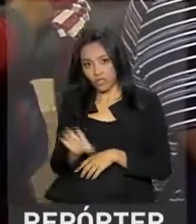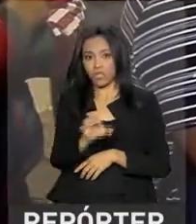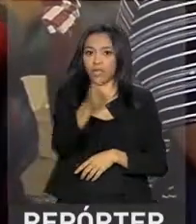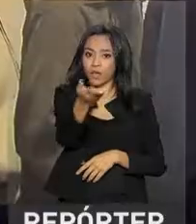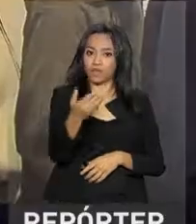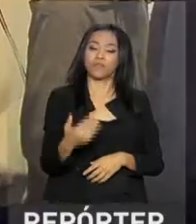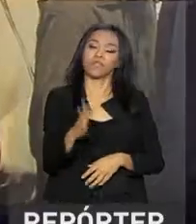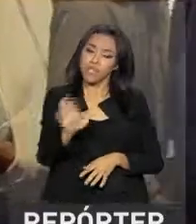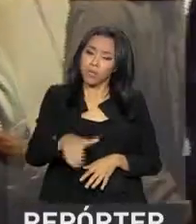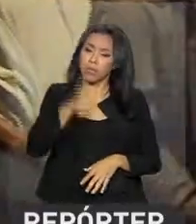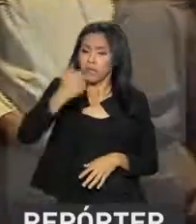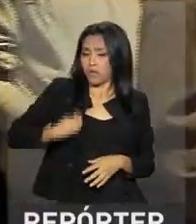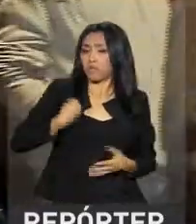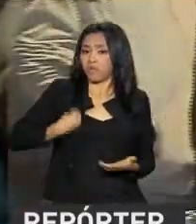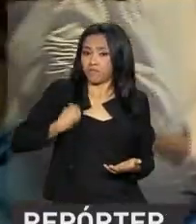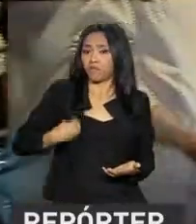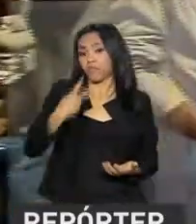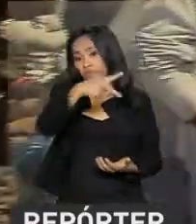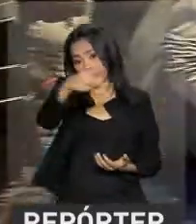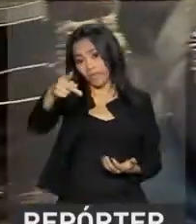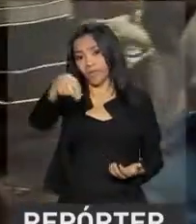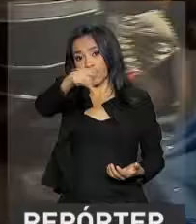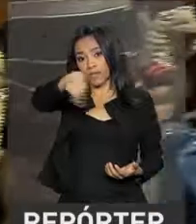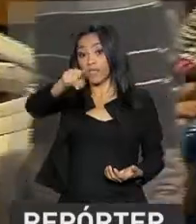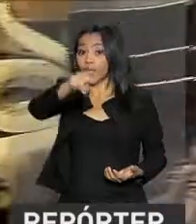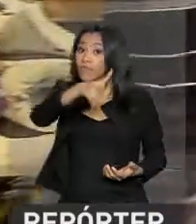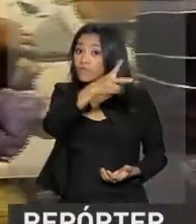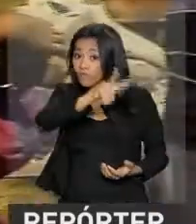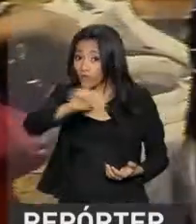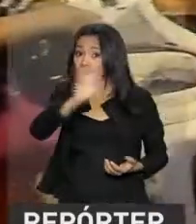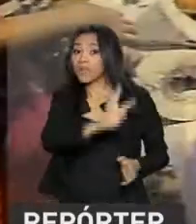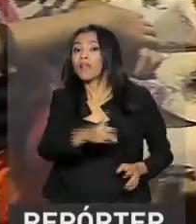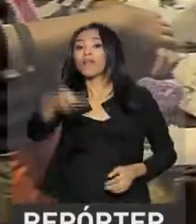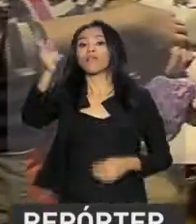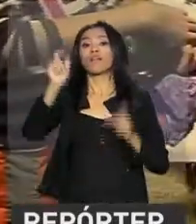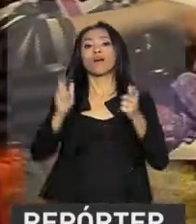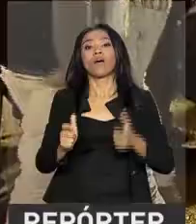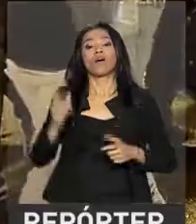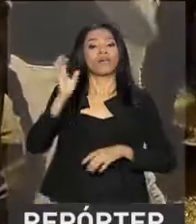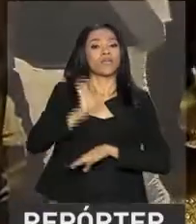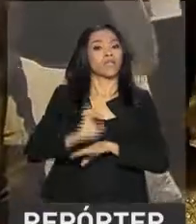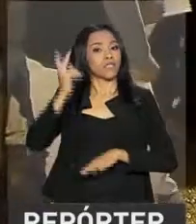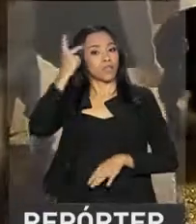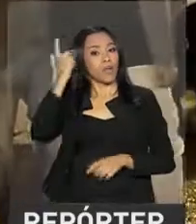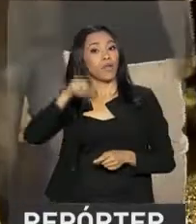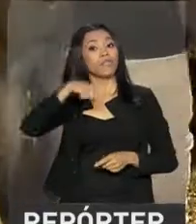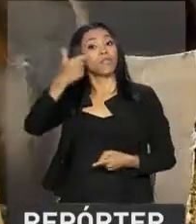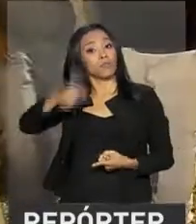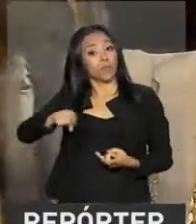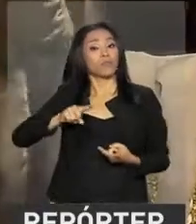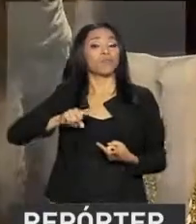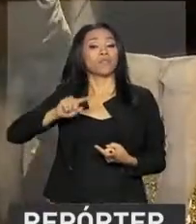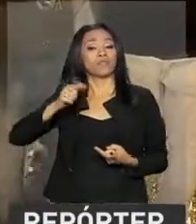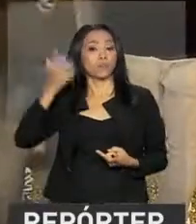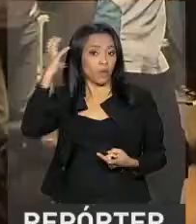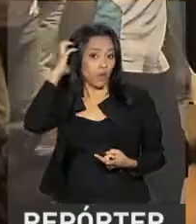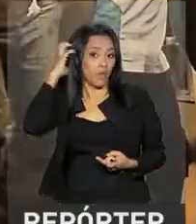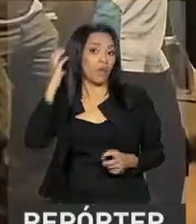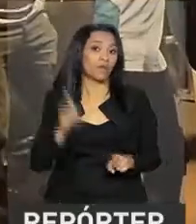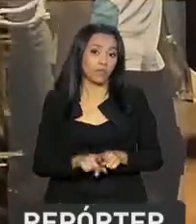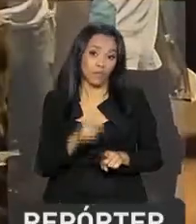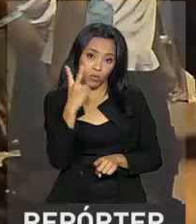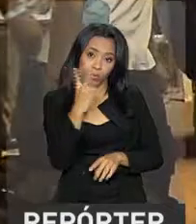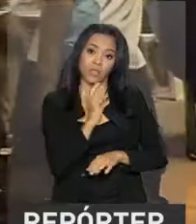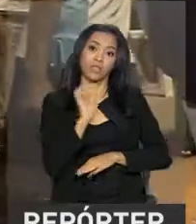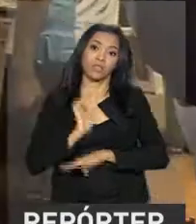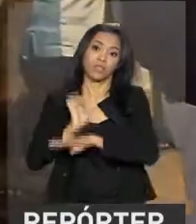venezuelanos nesse primeiro momento os imigrantes vão ser levados para são paulo e cuiabá o deslocamento é feito em aviões da força aérea